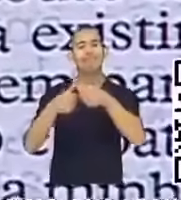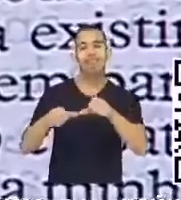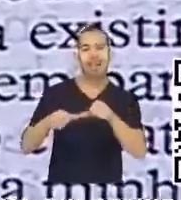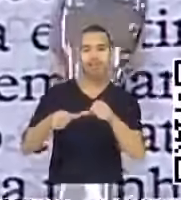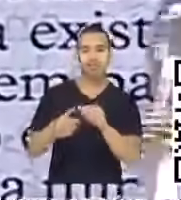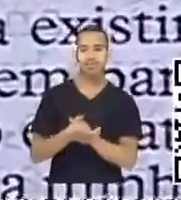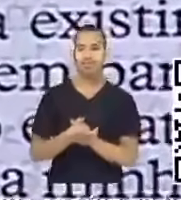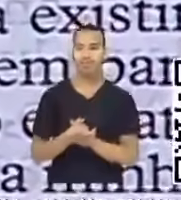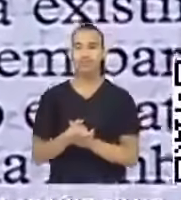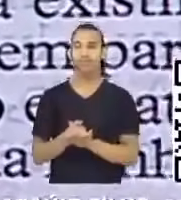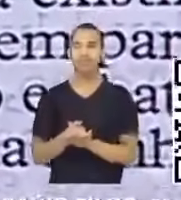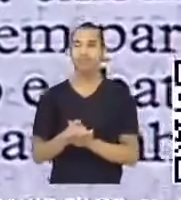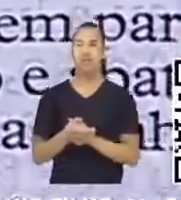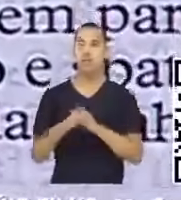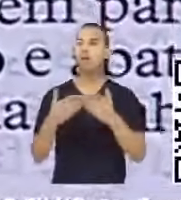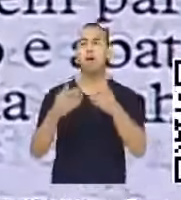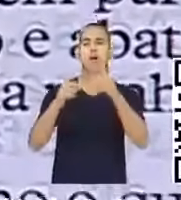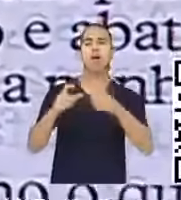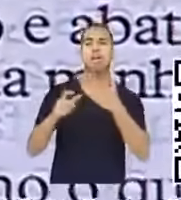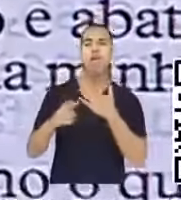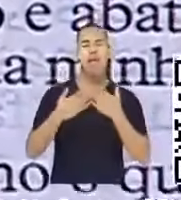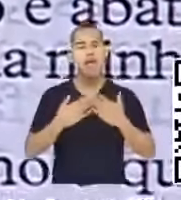E qual é o lugar do meu repouso